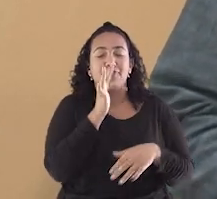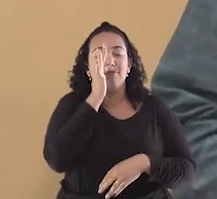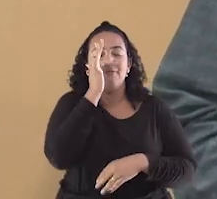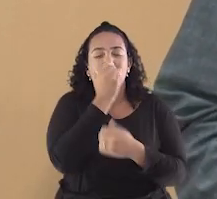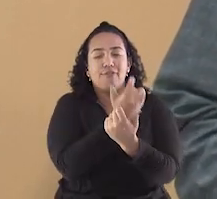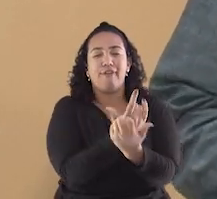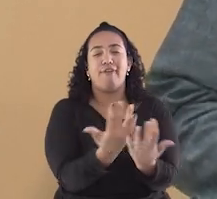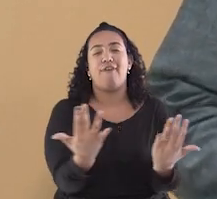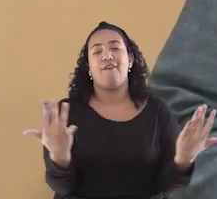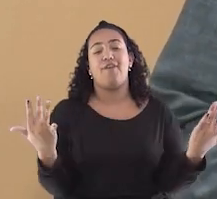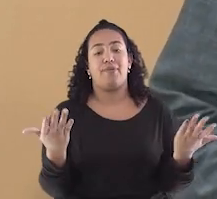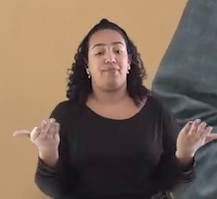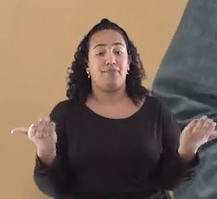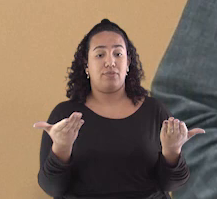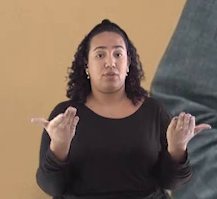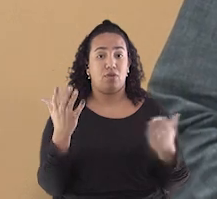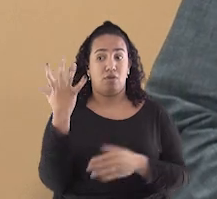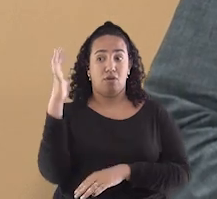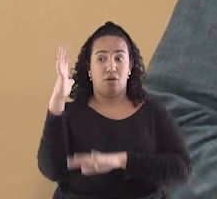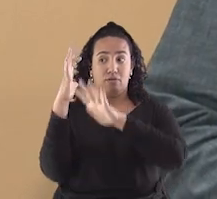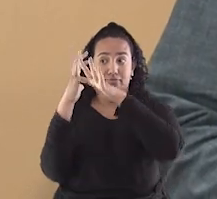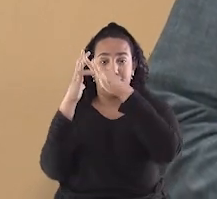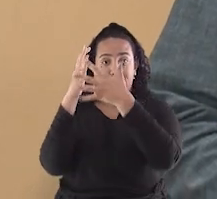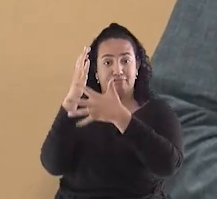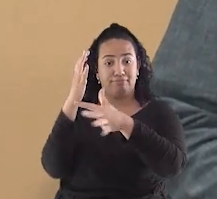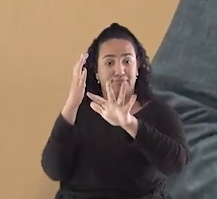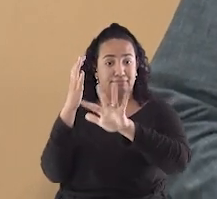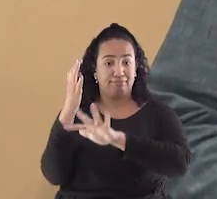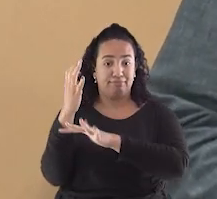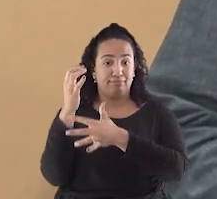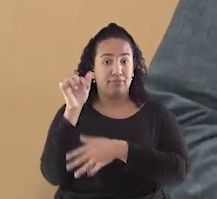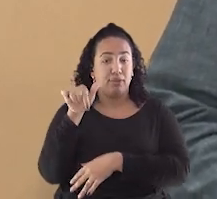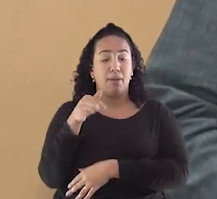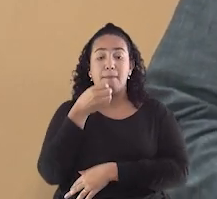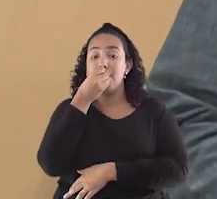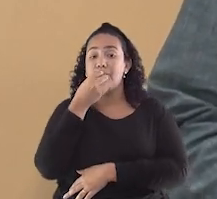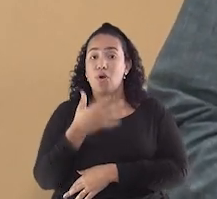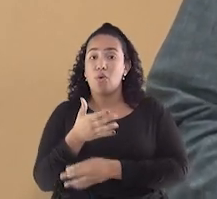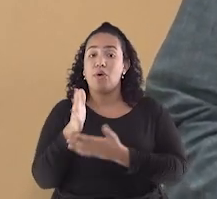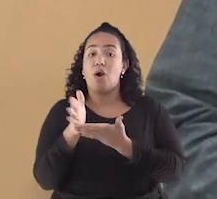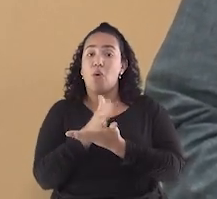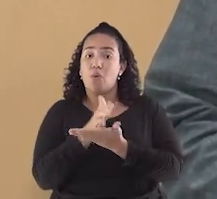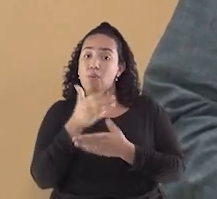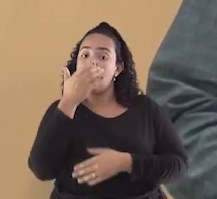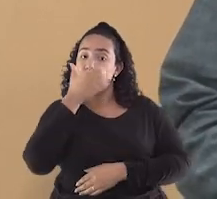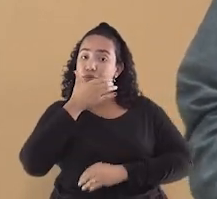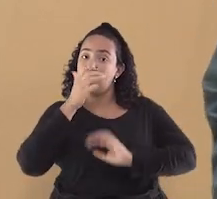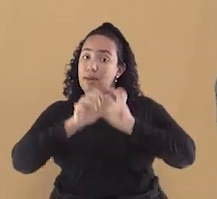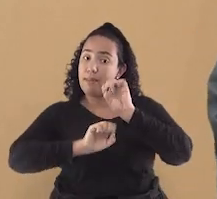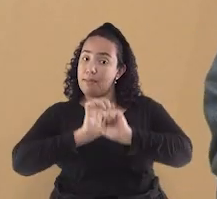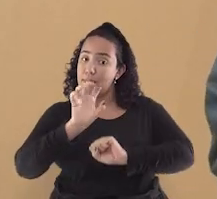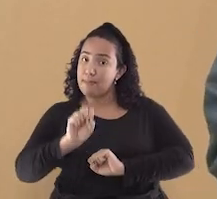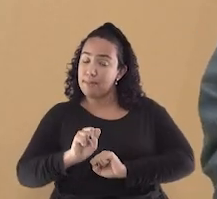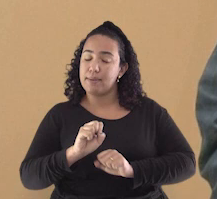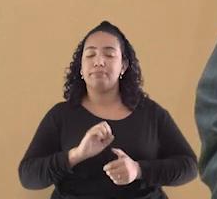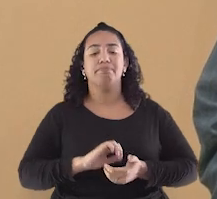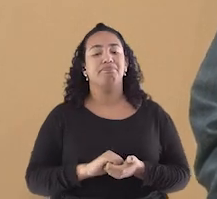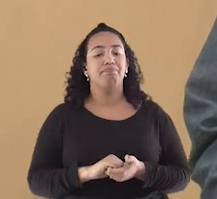das flores, enquanto o outono traz a queda da folhagem das árvores e é ideal para a colheita de algumas